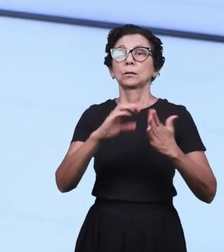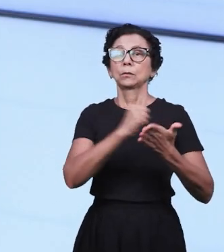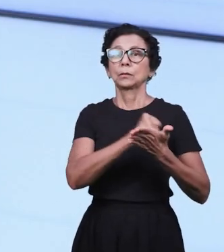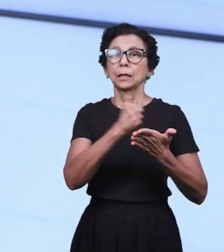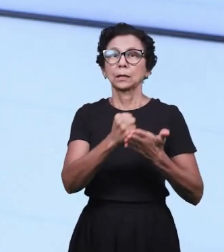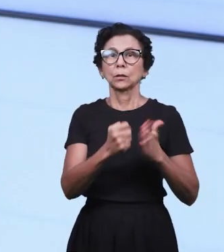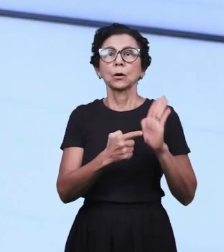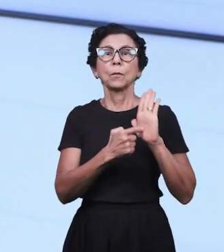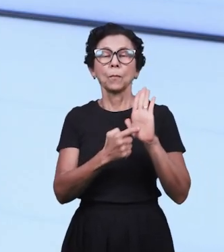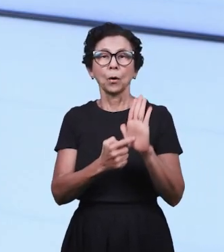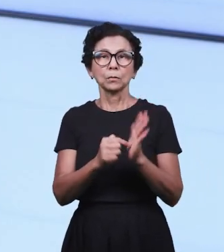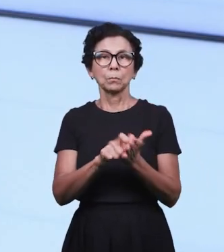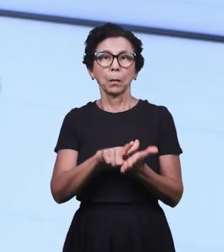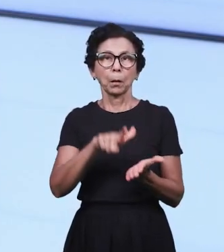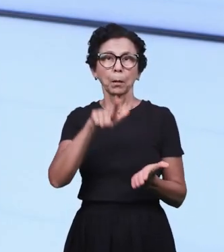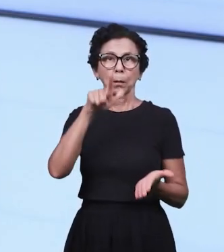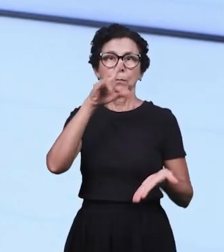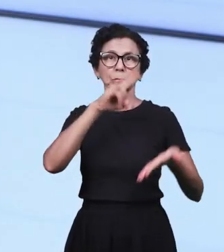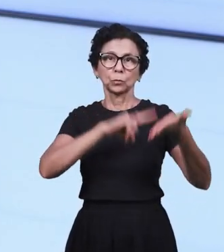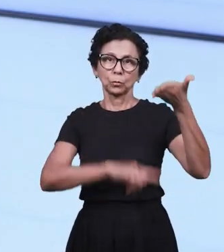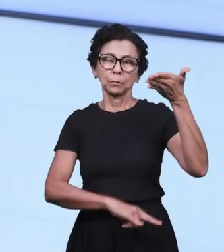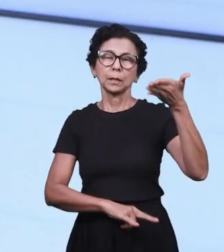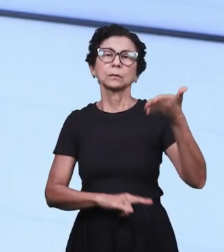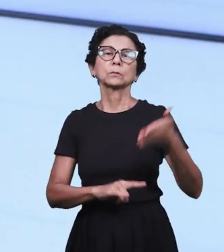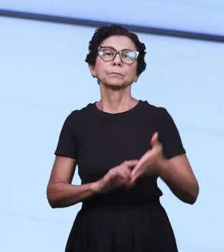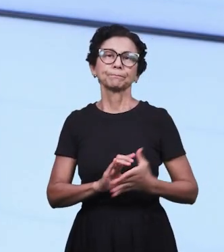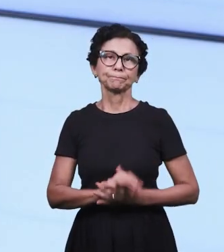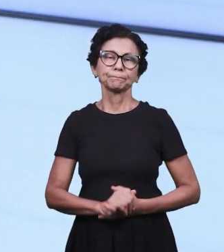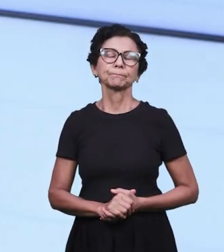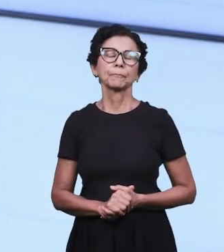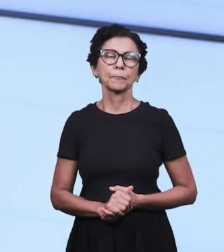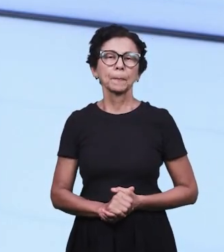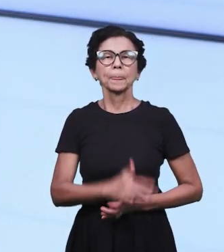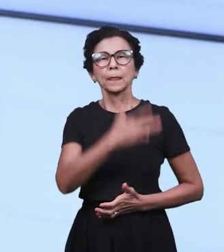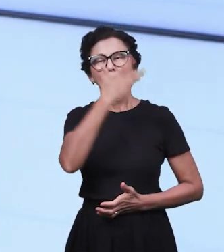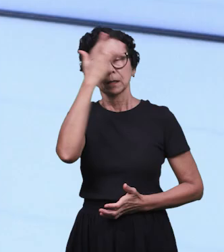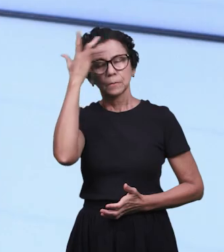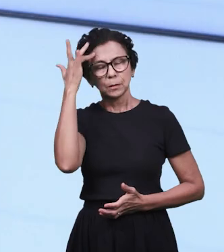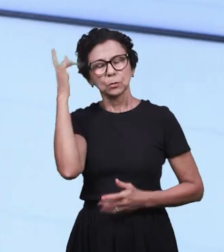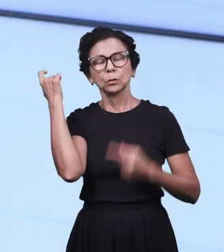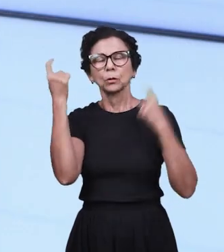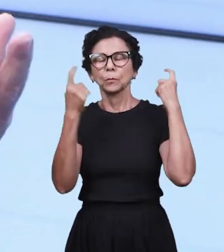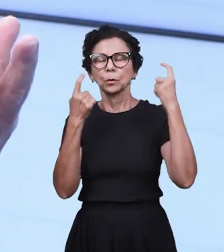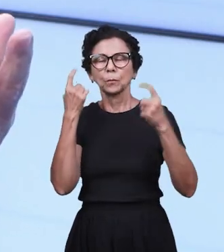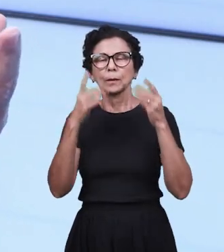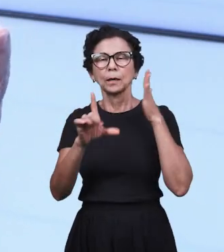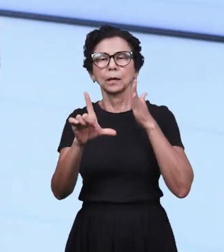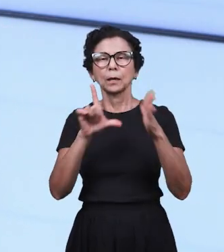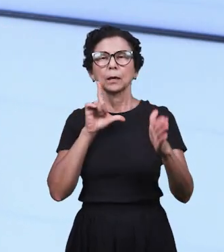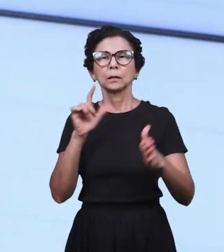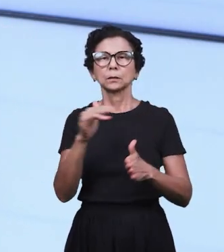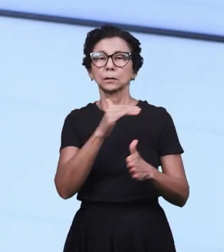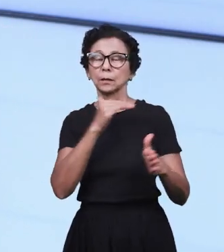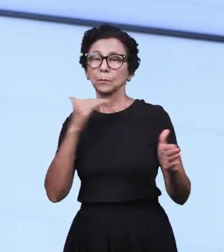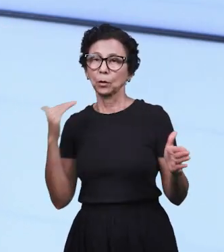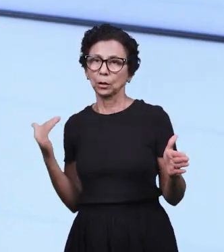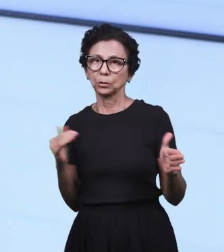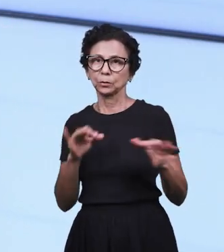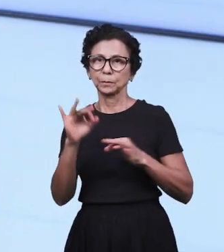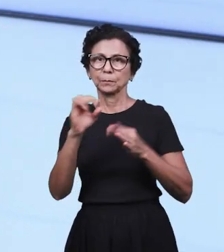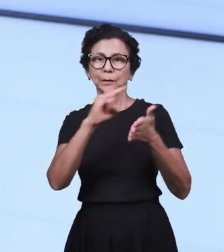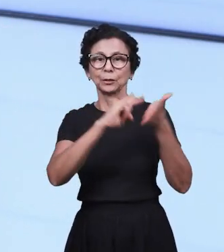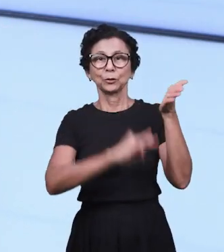de testamento. Mas, assim, por ser um tema ligado à morte, as pessoas